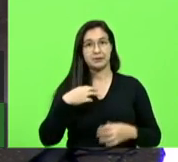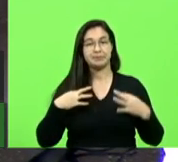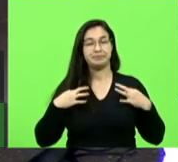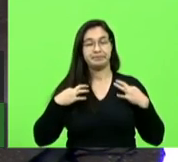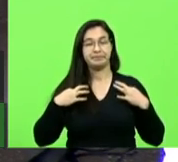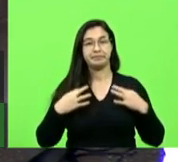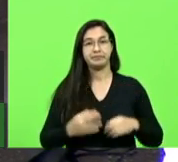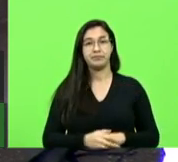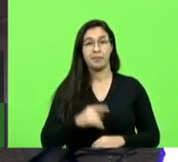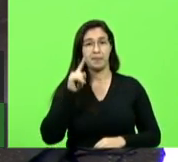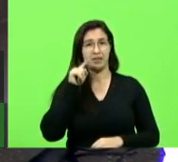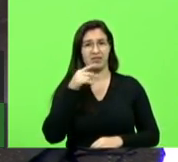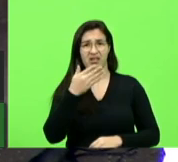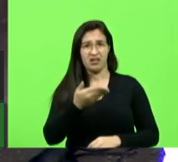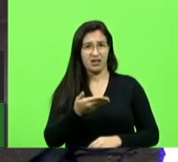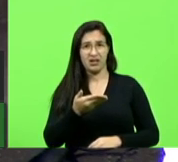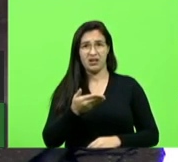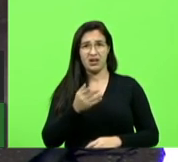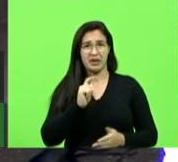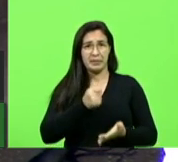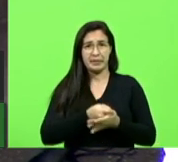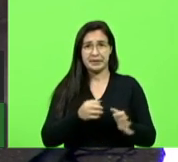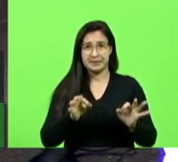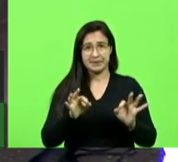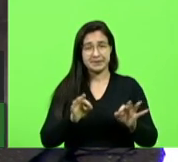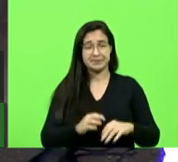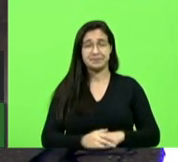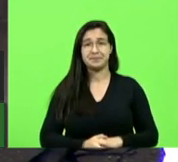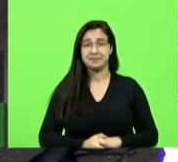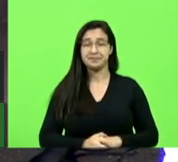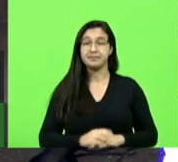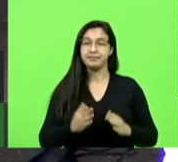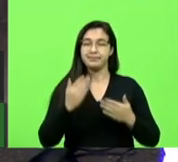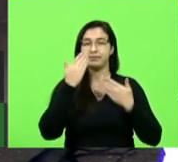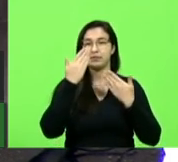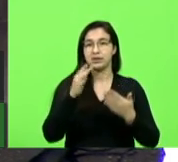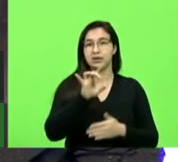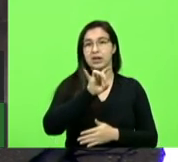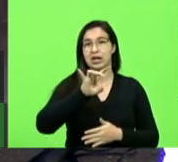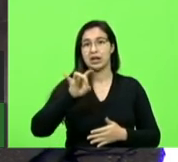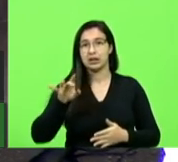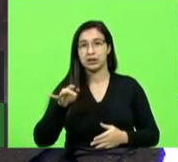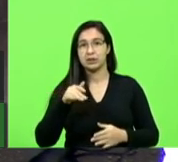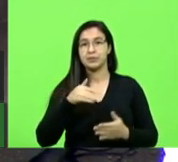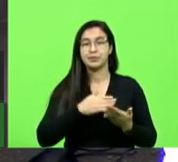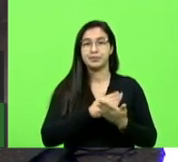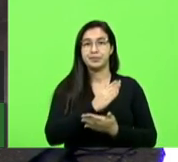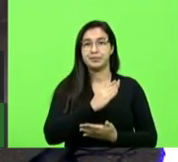são covardes que não pagaram para ver. Então, fico muito feliz e agradecido a cada um dos deputados pelo voto.